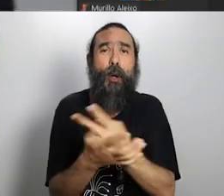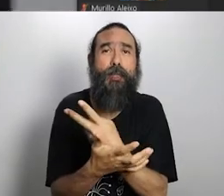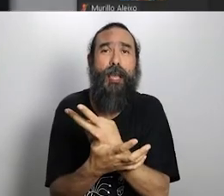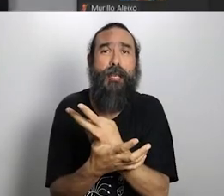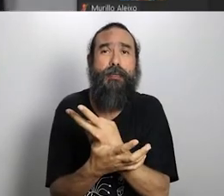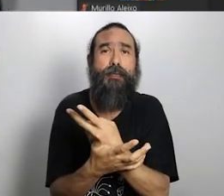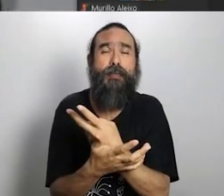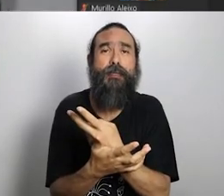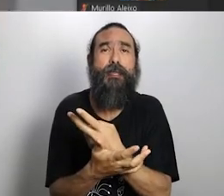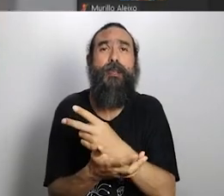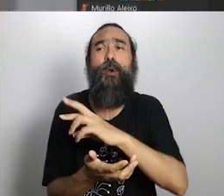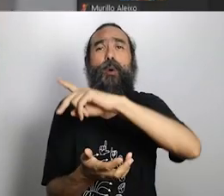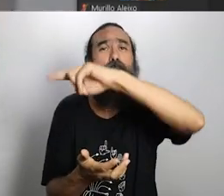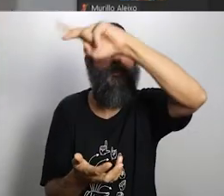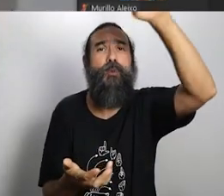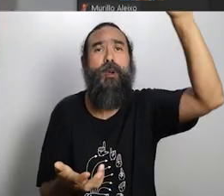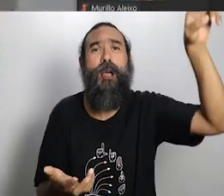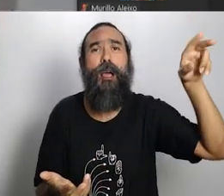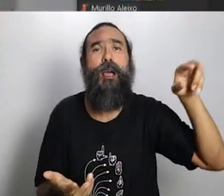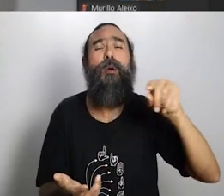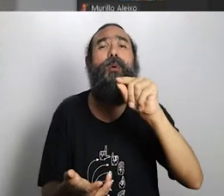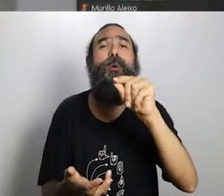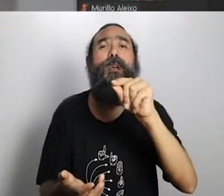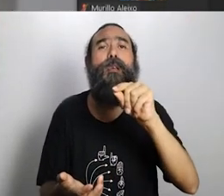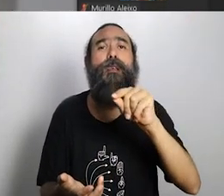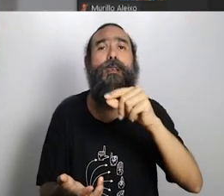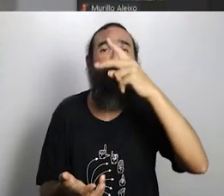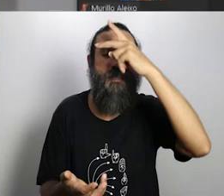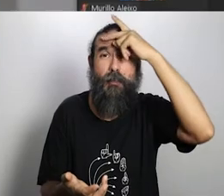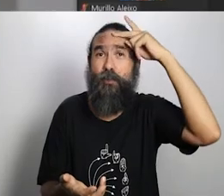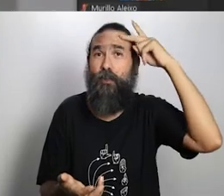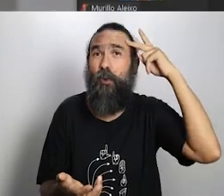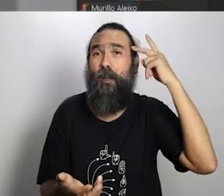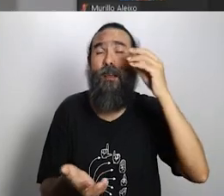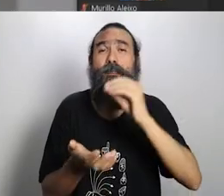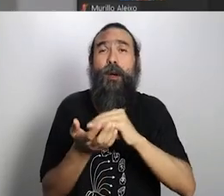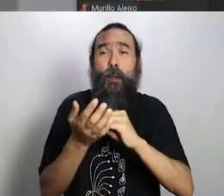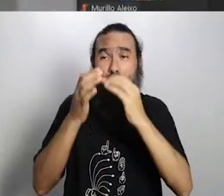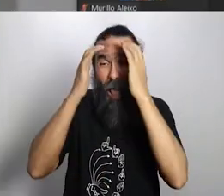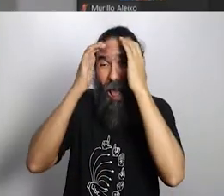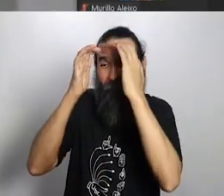Brasil inteiro é tratada. E você, de alguma maneira, foi